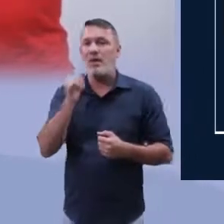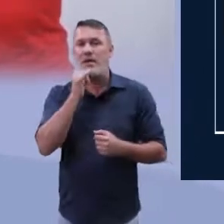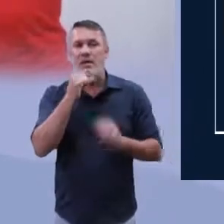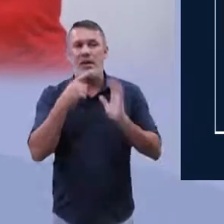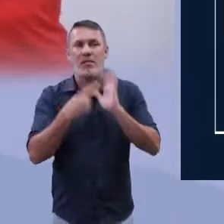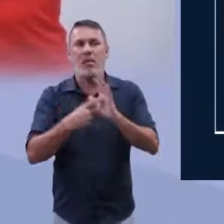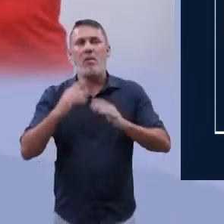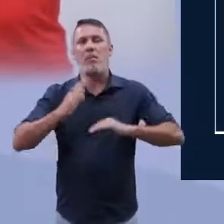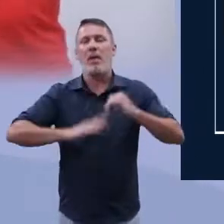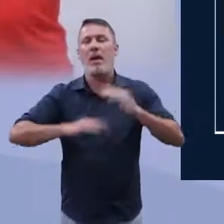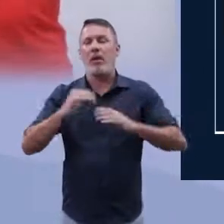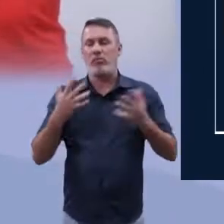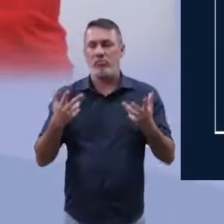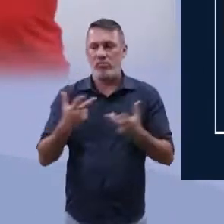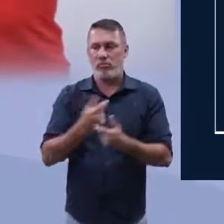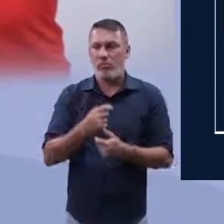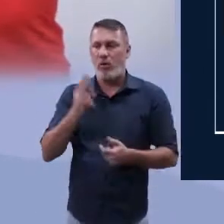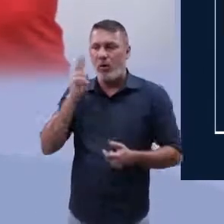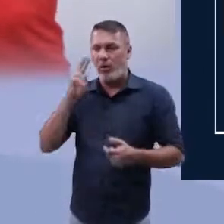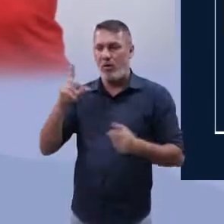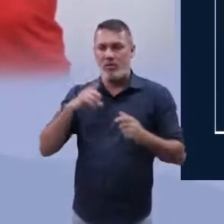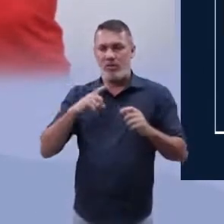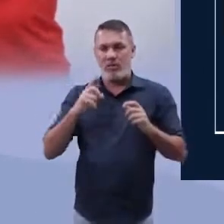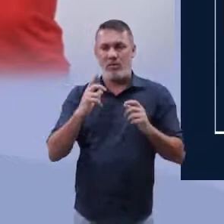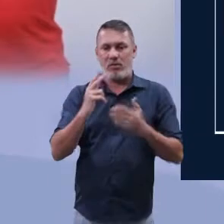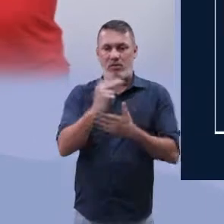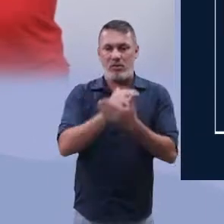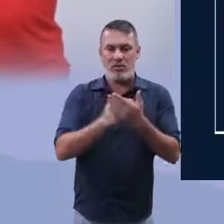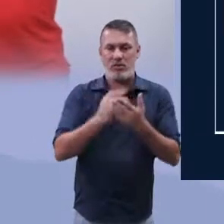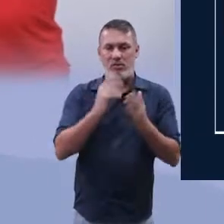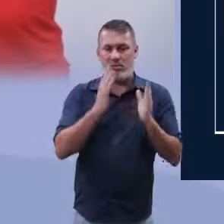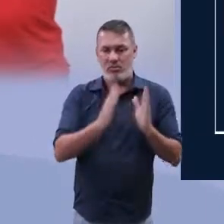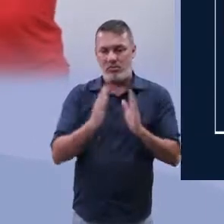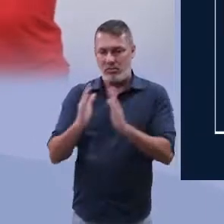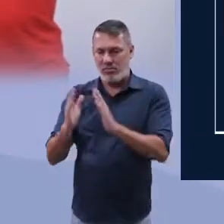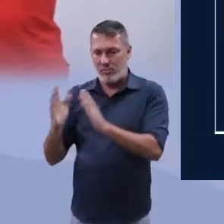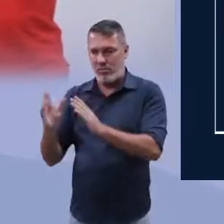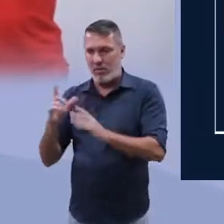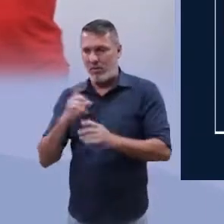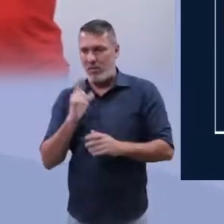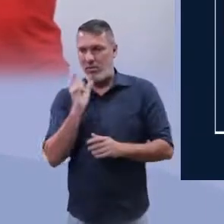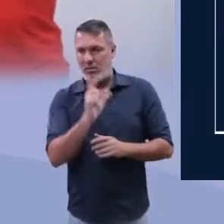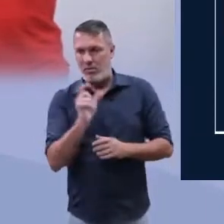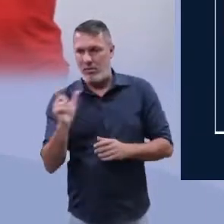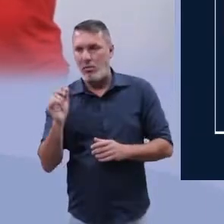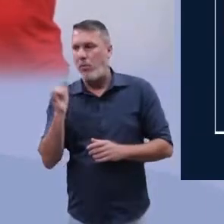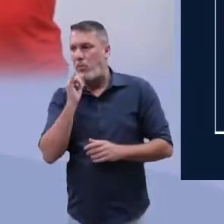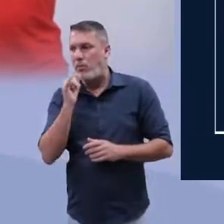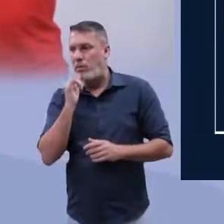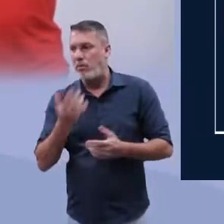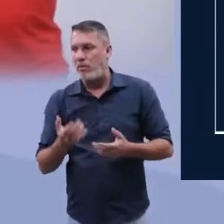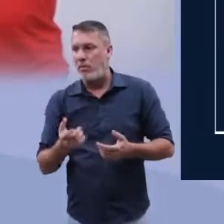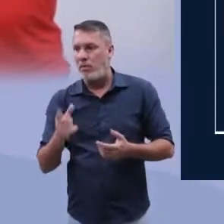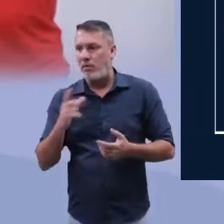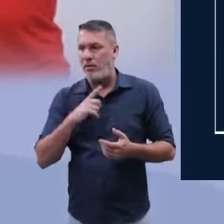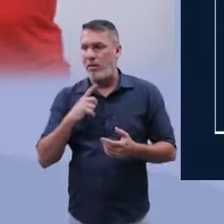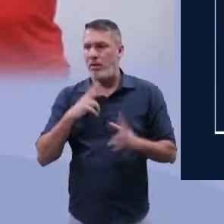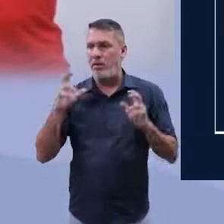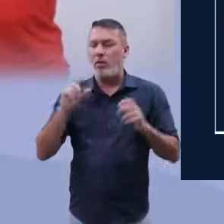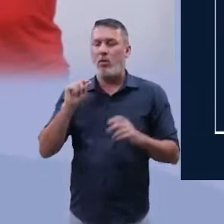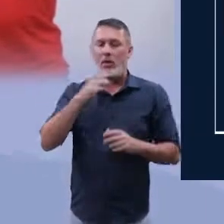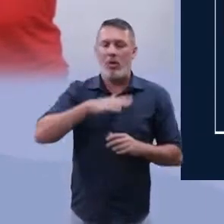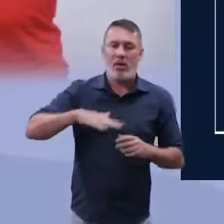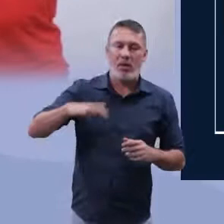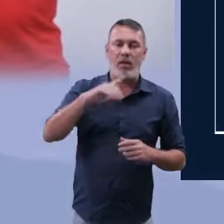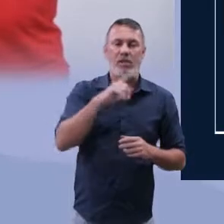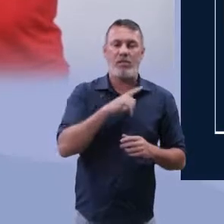caso, por exemplo, vou dar um exemplo aqui prático. No caso ali do Calvin falando, do pai do Calvin falando do stuff it, né? Por exemplo, o peru que é